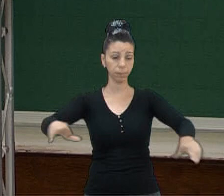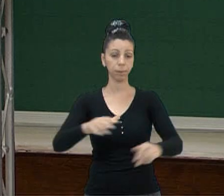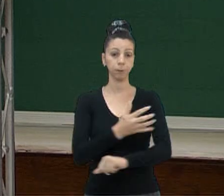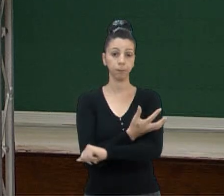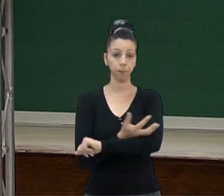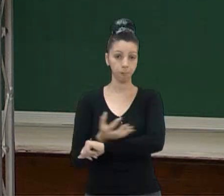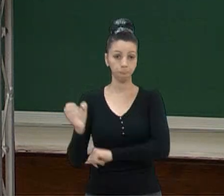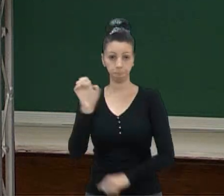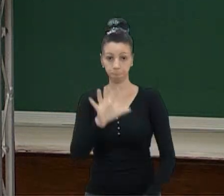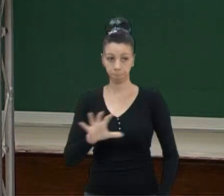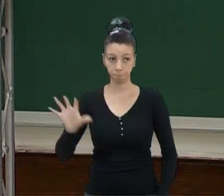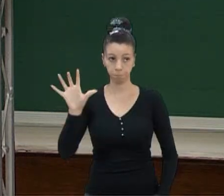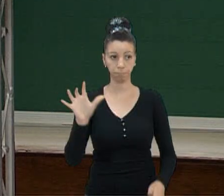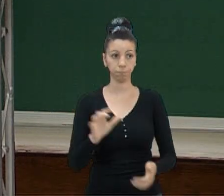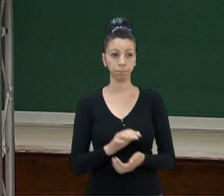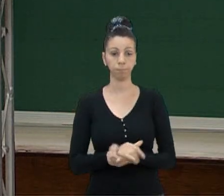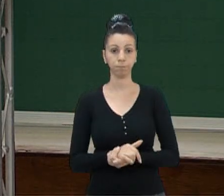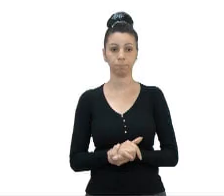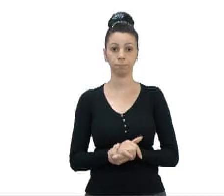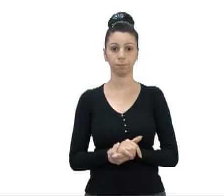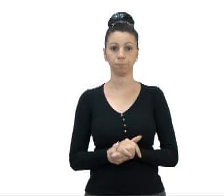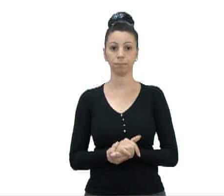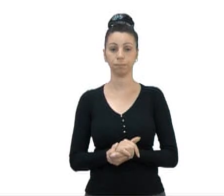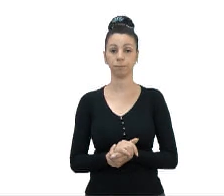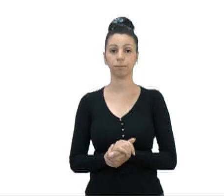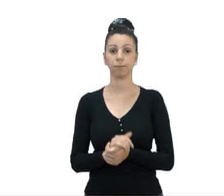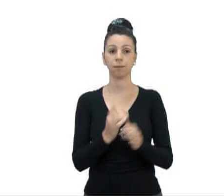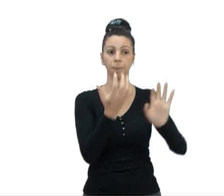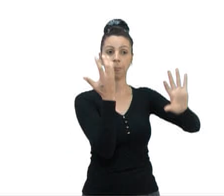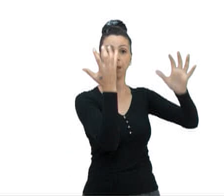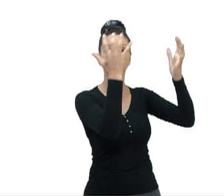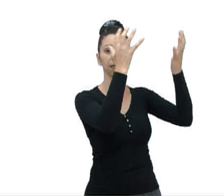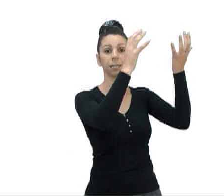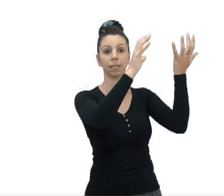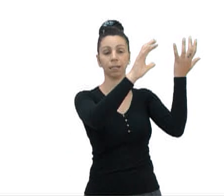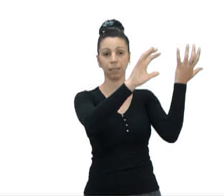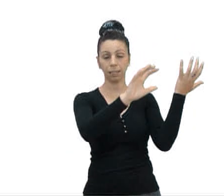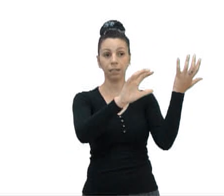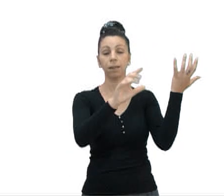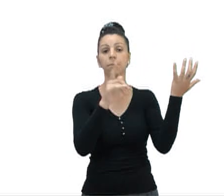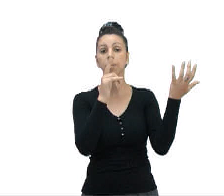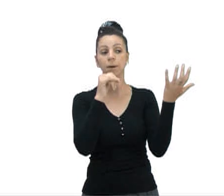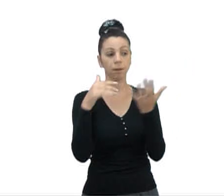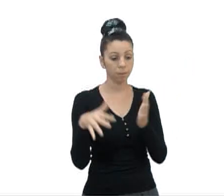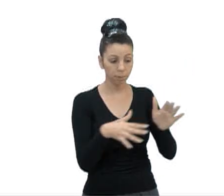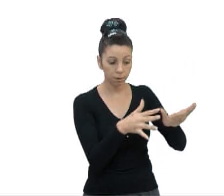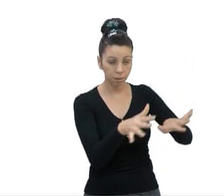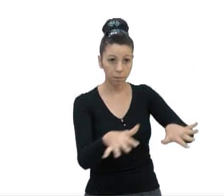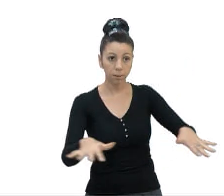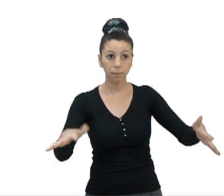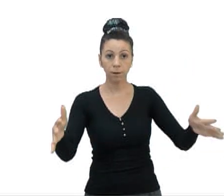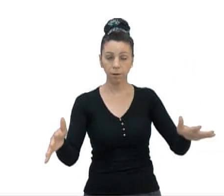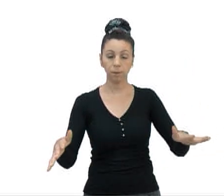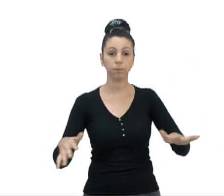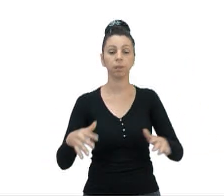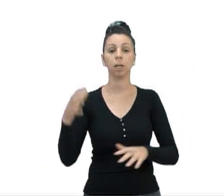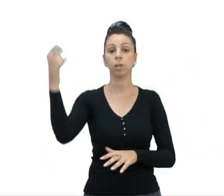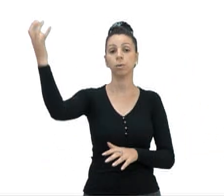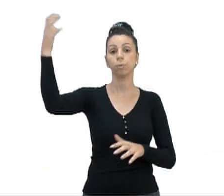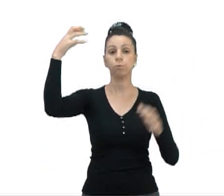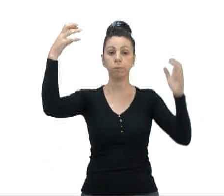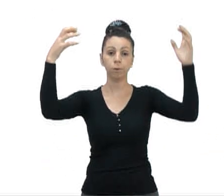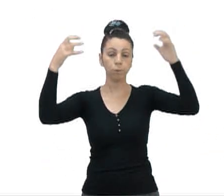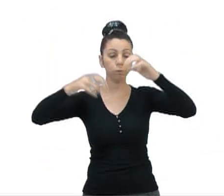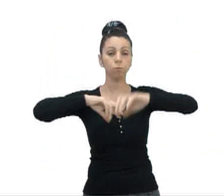das planícies essas regiões, né? Clima temperado oceânico, com temperaturas amenas e chuvas bem distribuídas ao longo do ano,